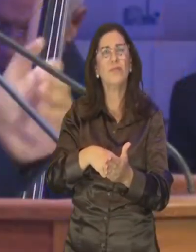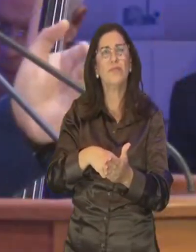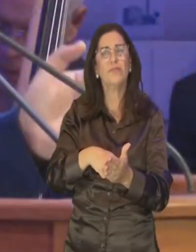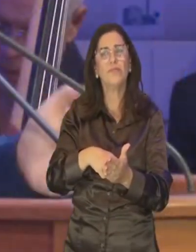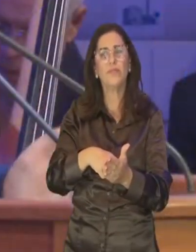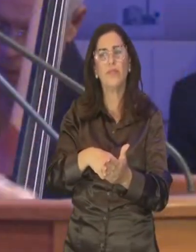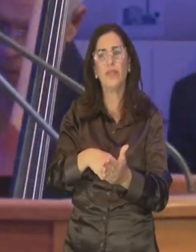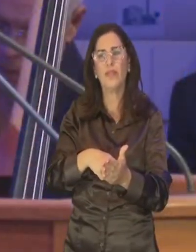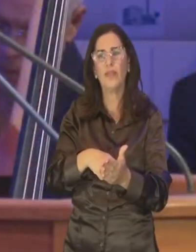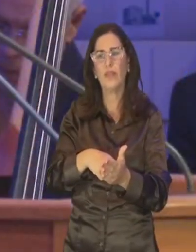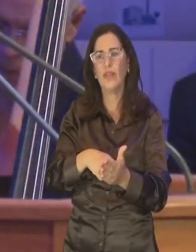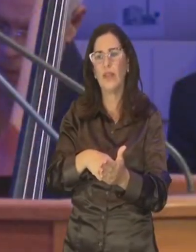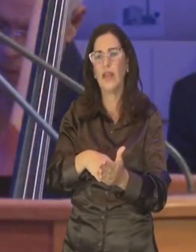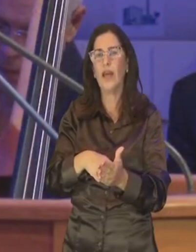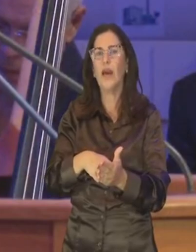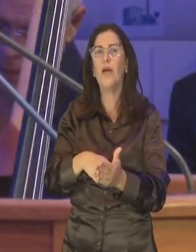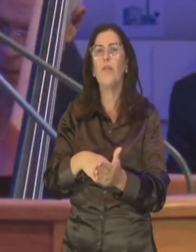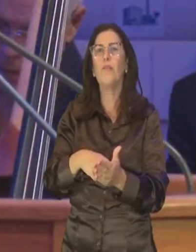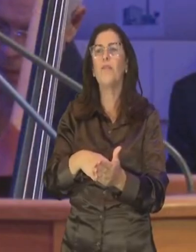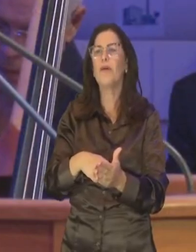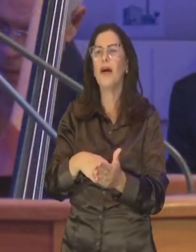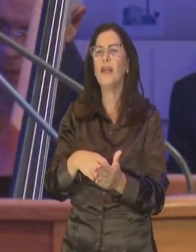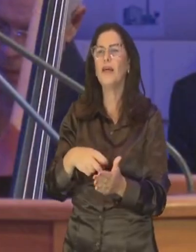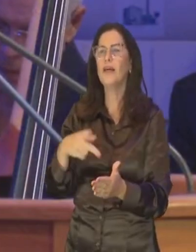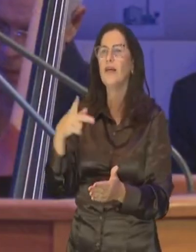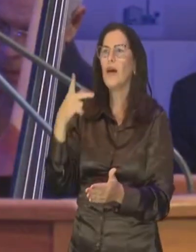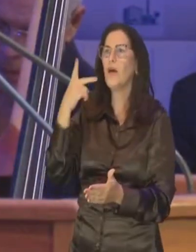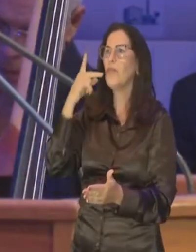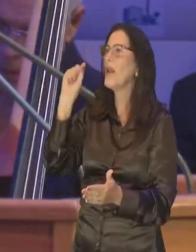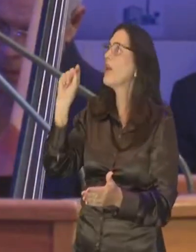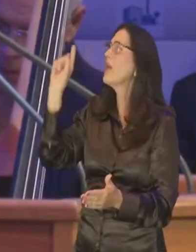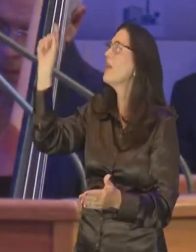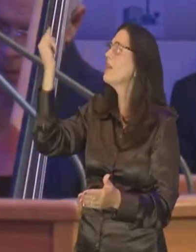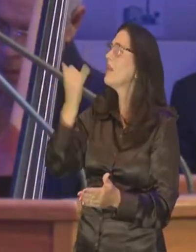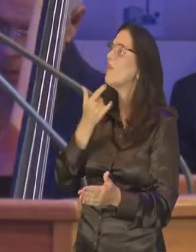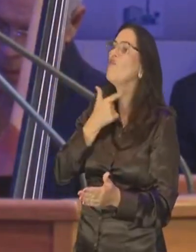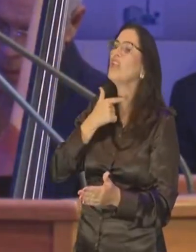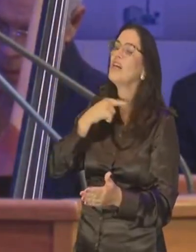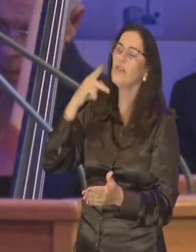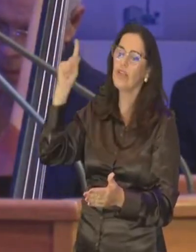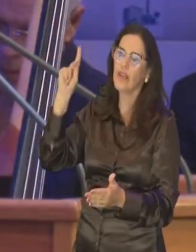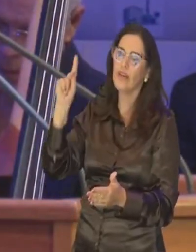para receber aquilo que Deus quer nos dar.